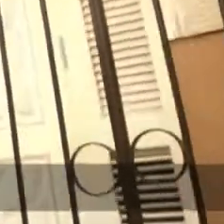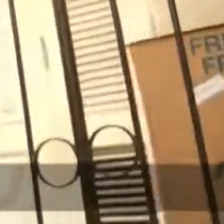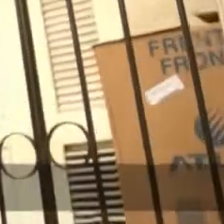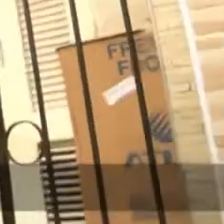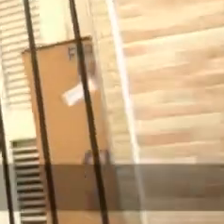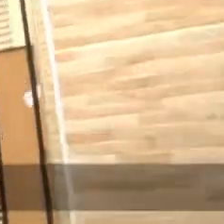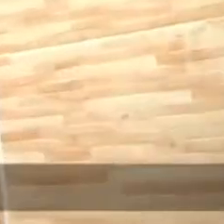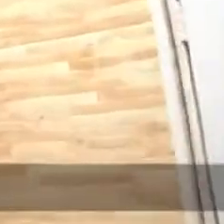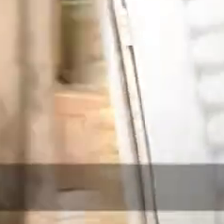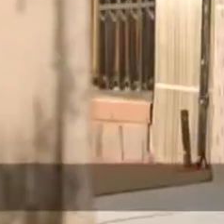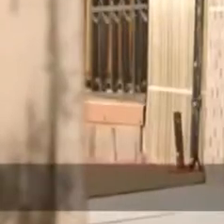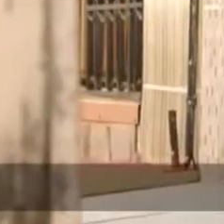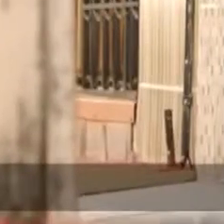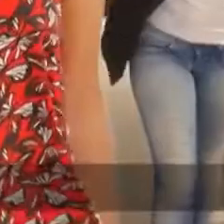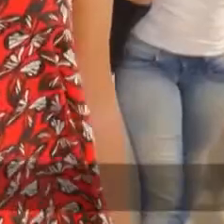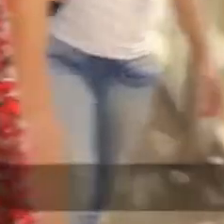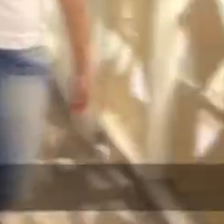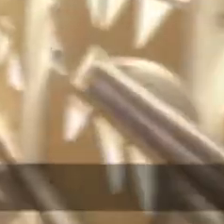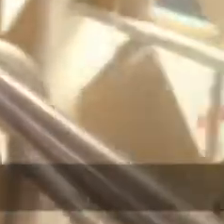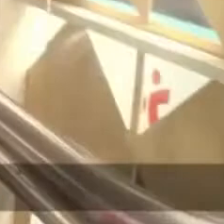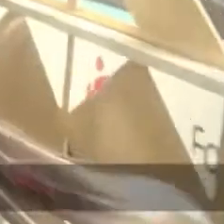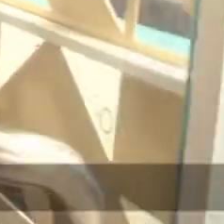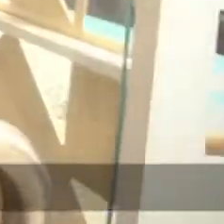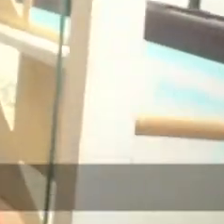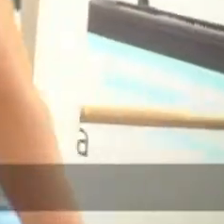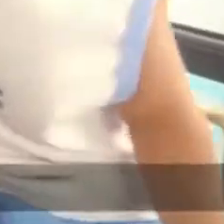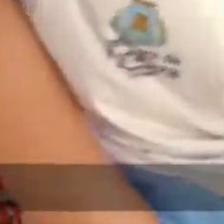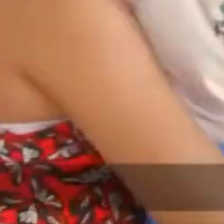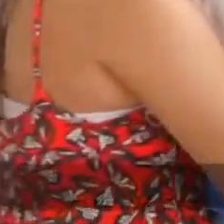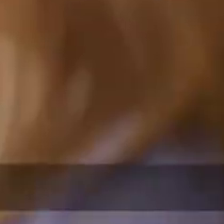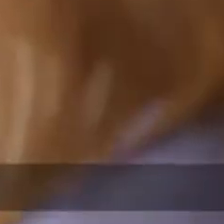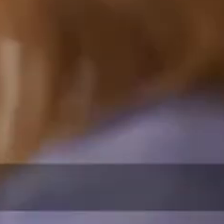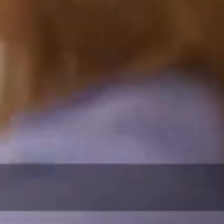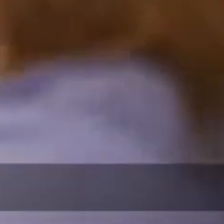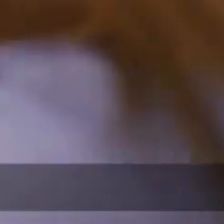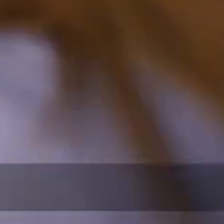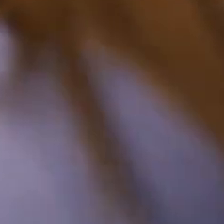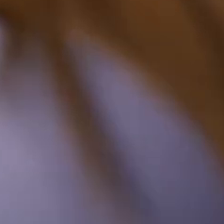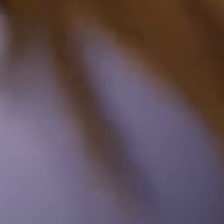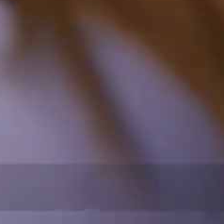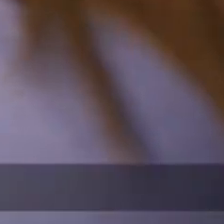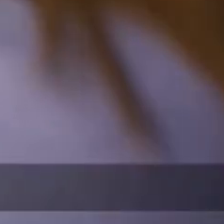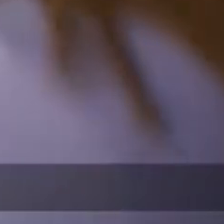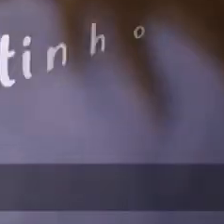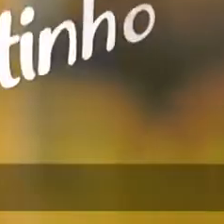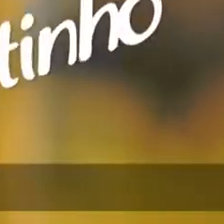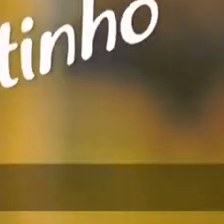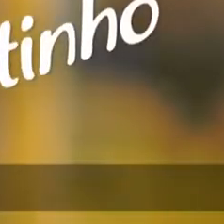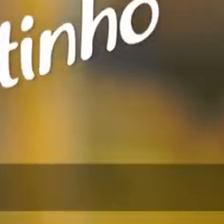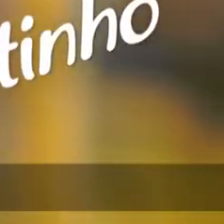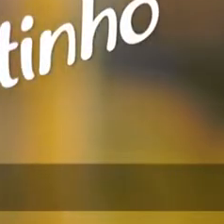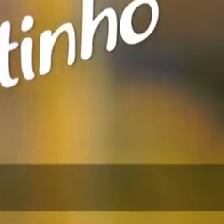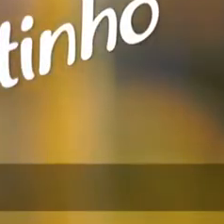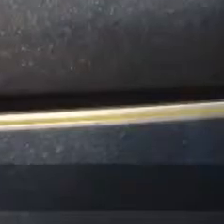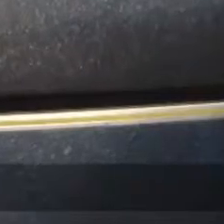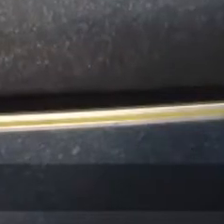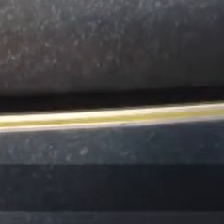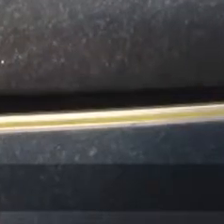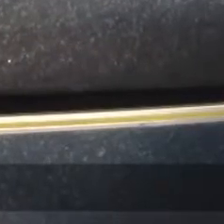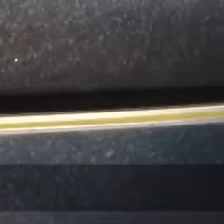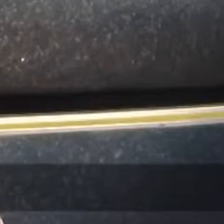A Prefeitura investe no transporte público para melhorar a vida das famílias em Fortaleza. Criou o Bilhetinho,